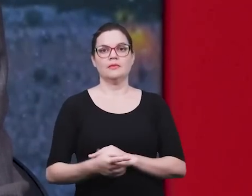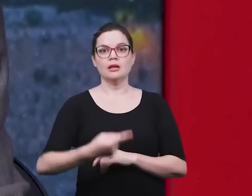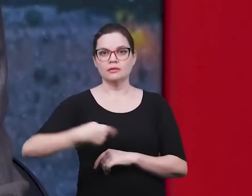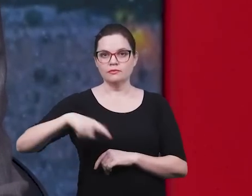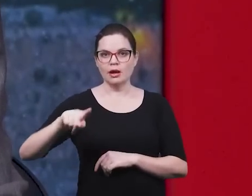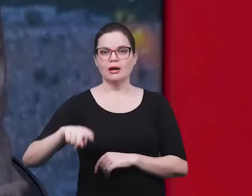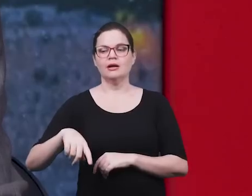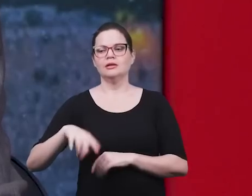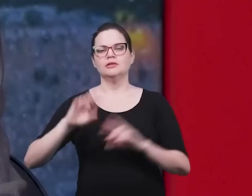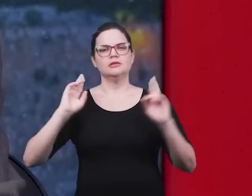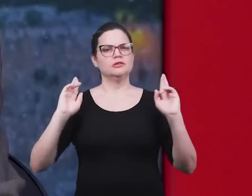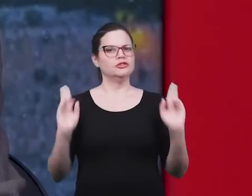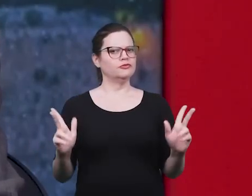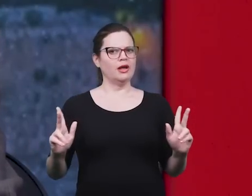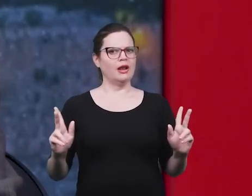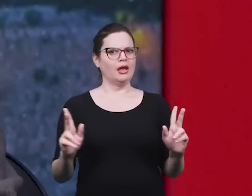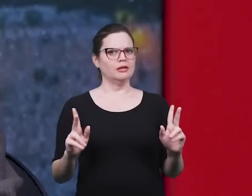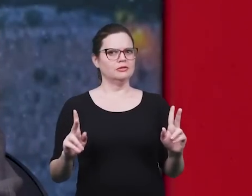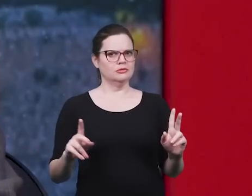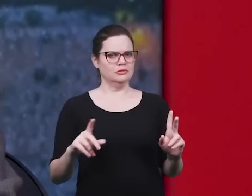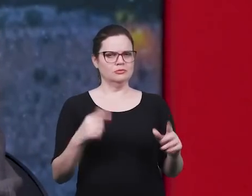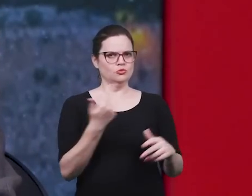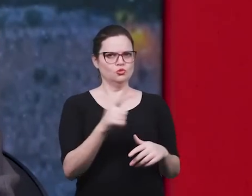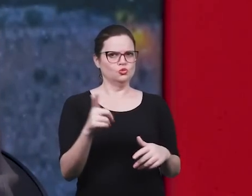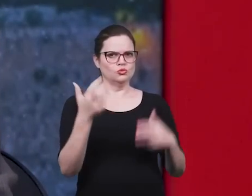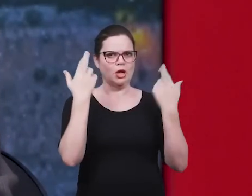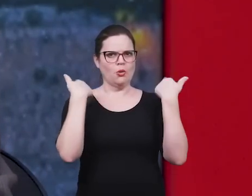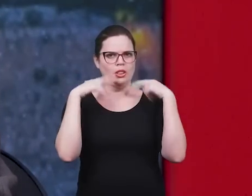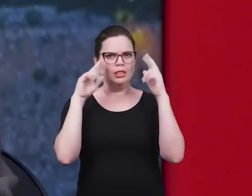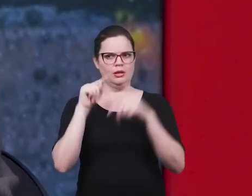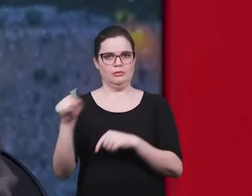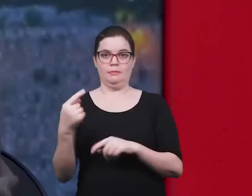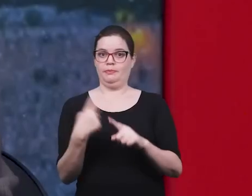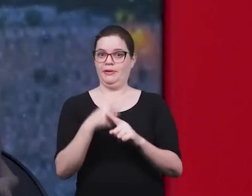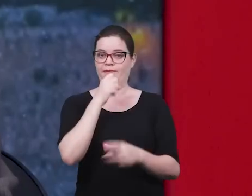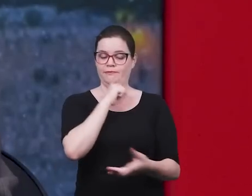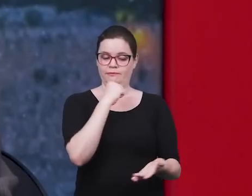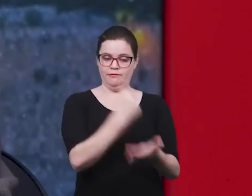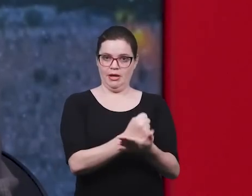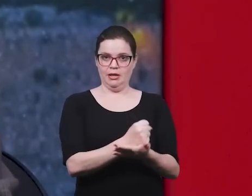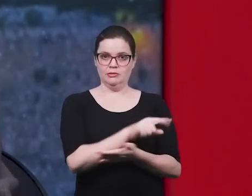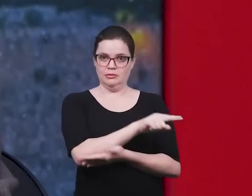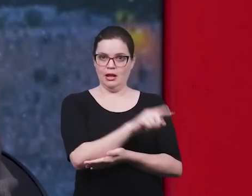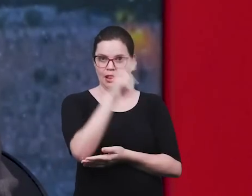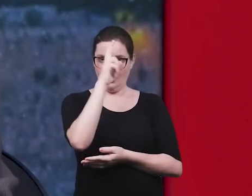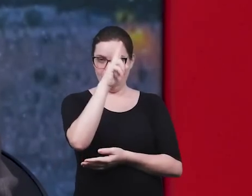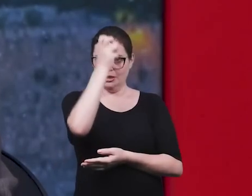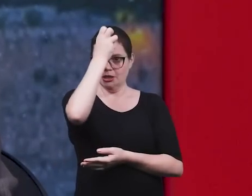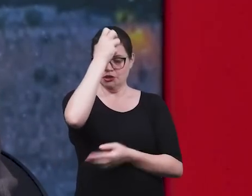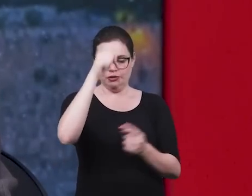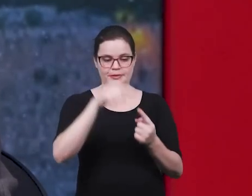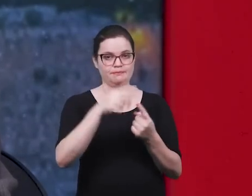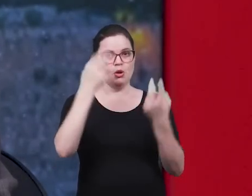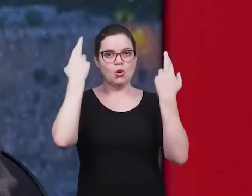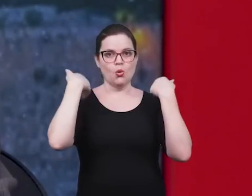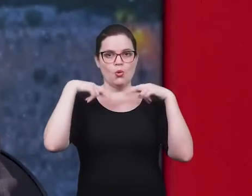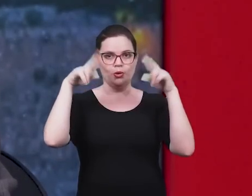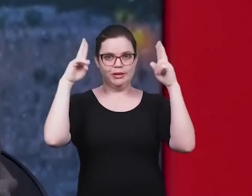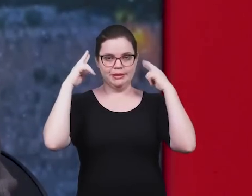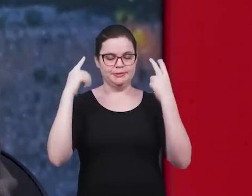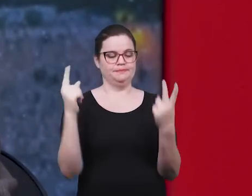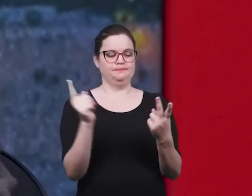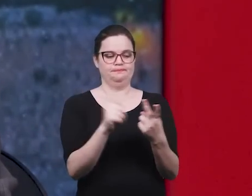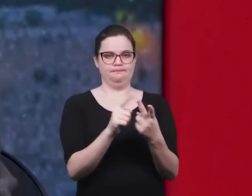celebra aquela Páscoa de uma maneira diferente, né? Porque lá no Velho Testamento, na saída, era o cordeiro,